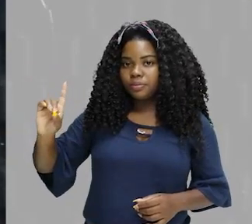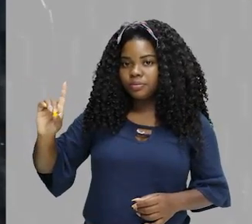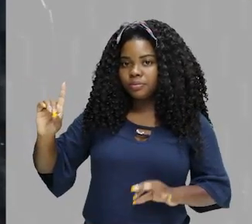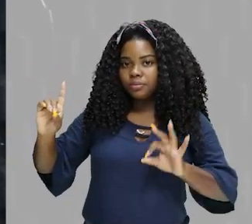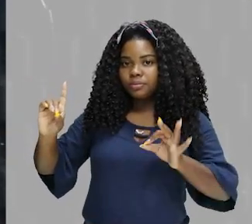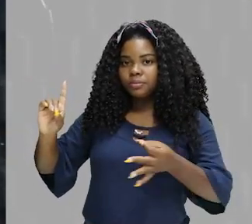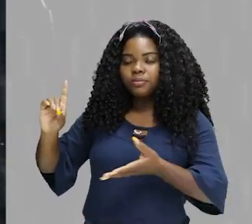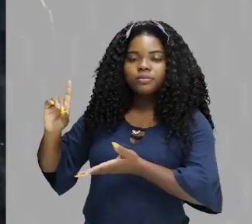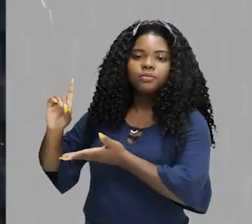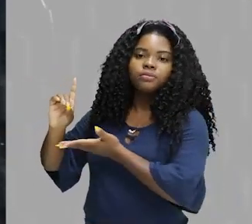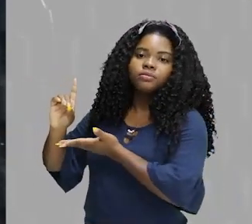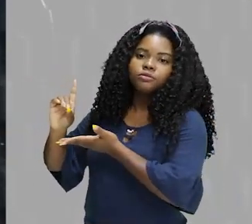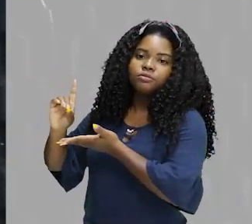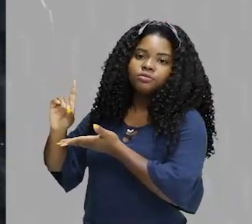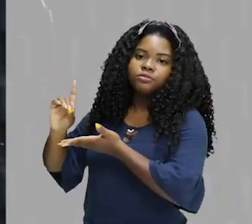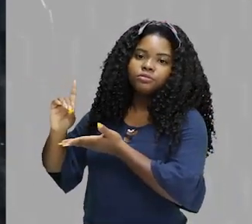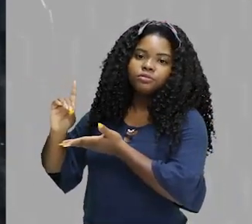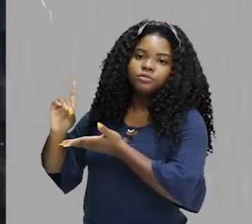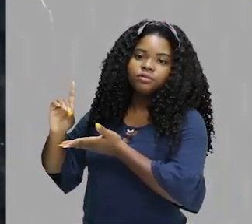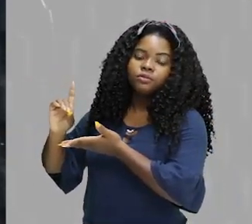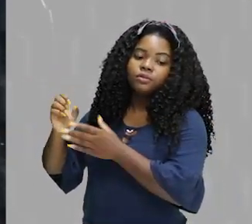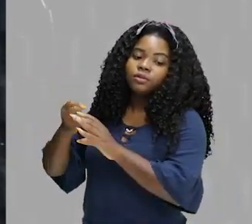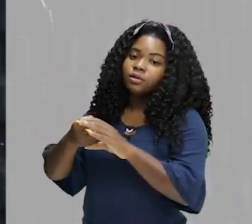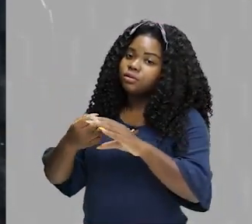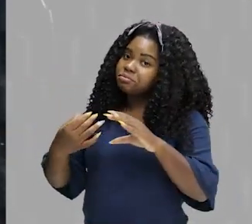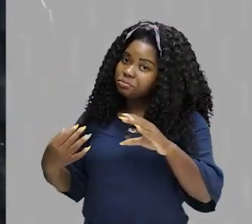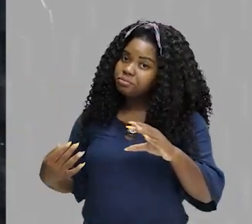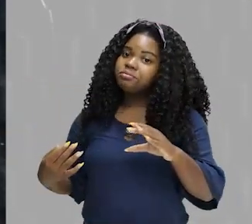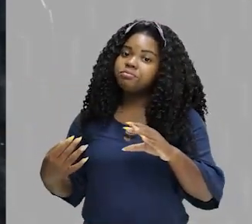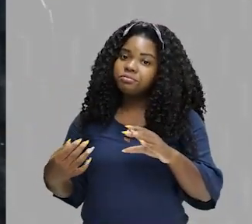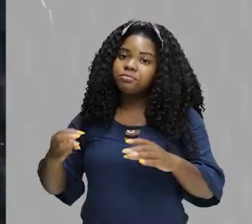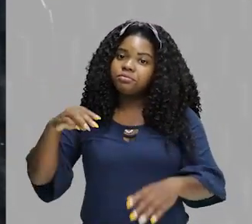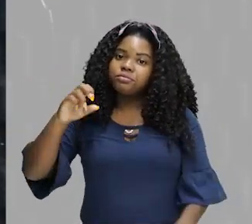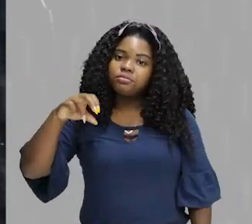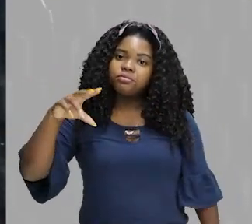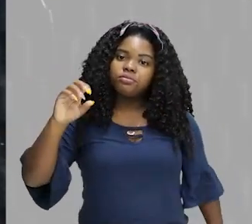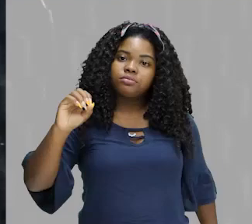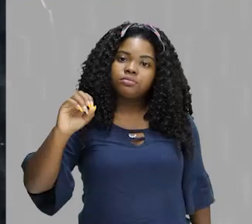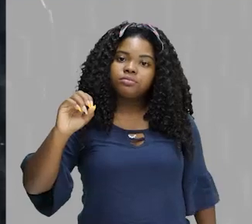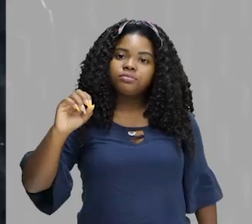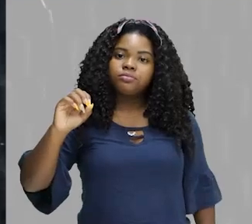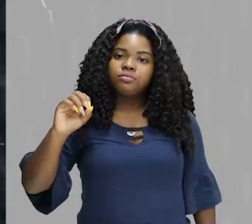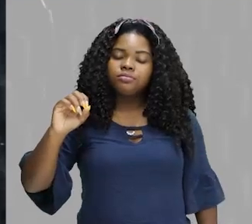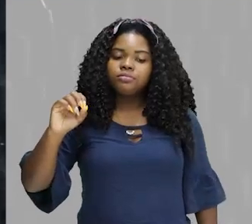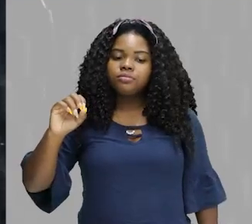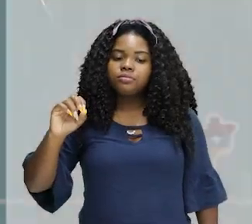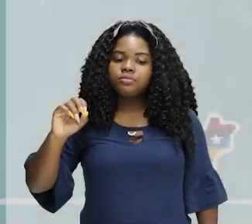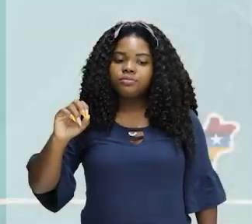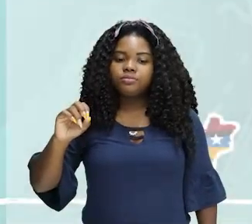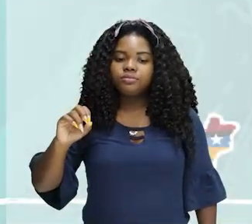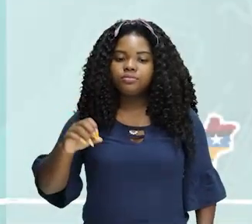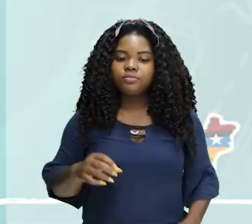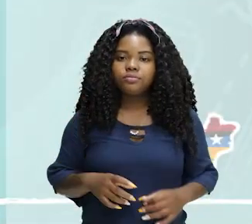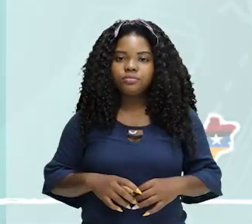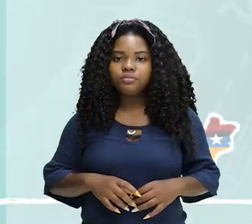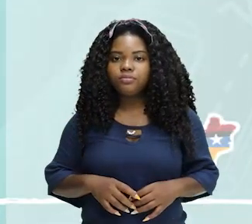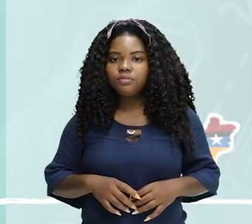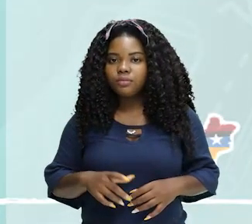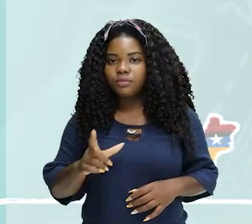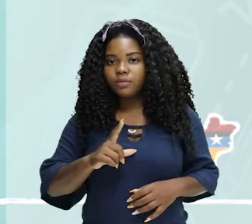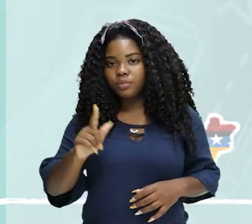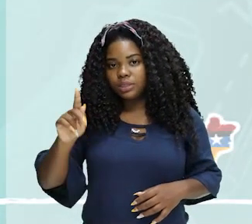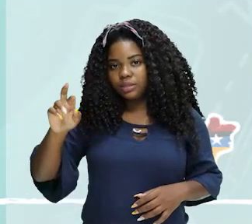a letra D, porque isso aqui são características de plantas monocotiledôneas, e dentre essas nós vamos ter aqui